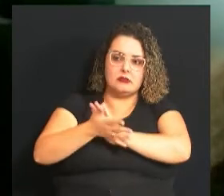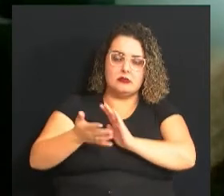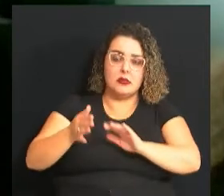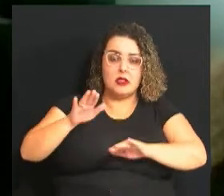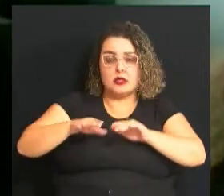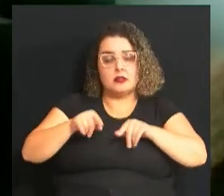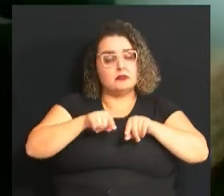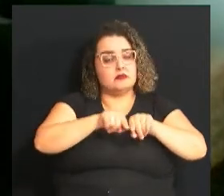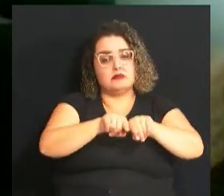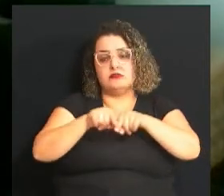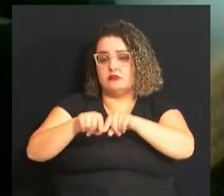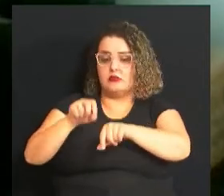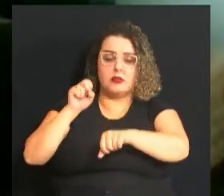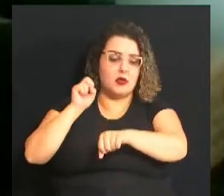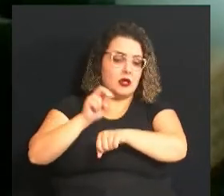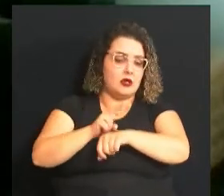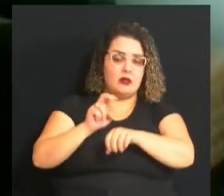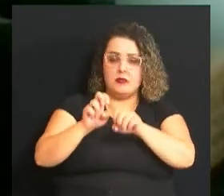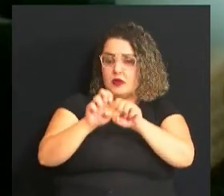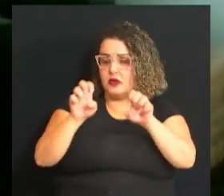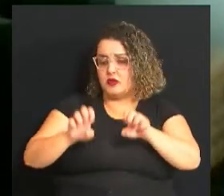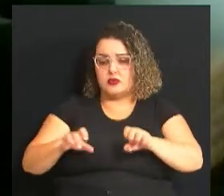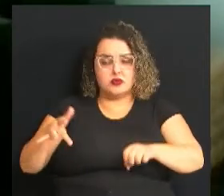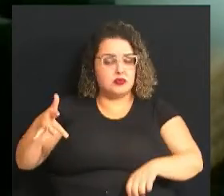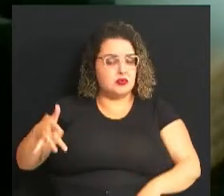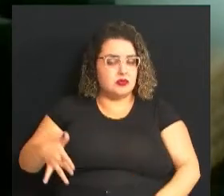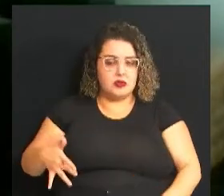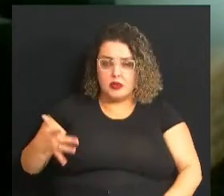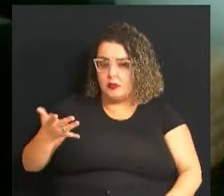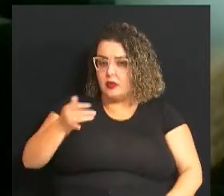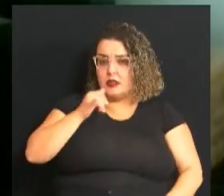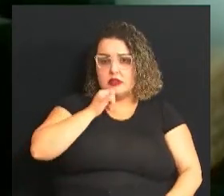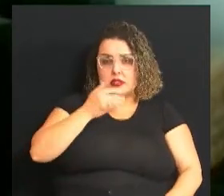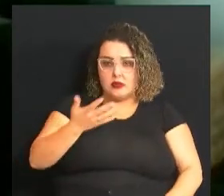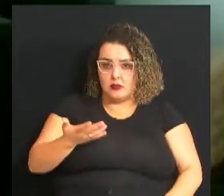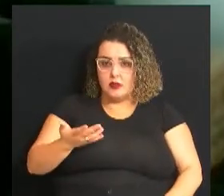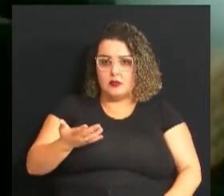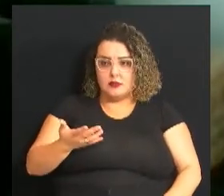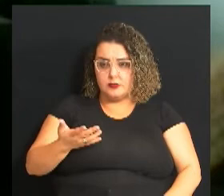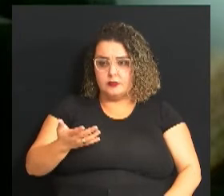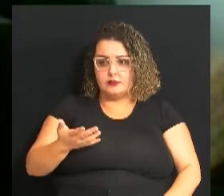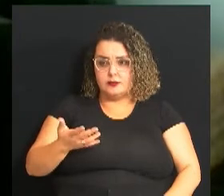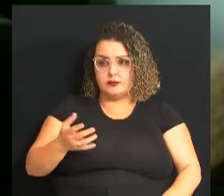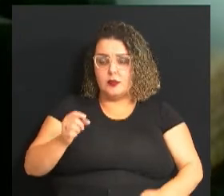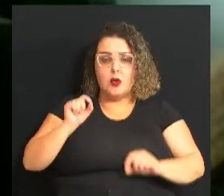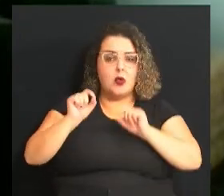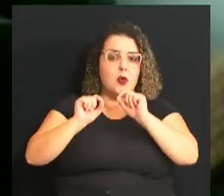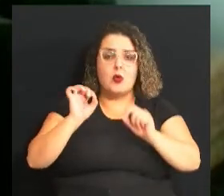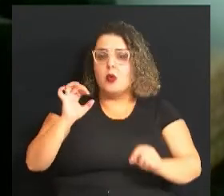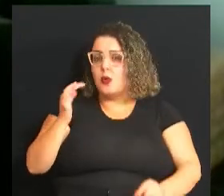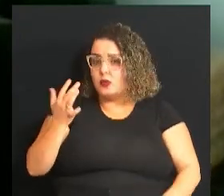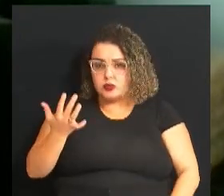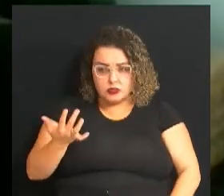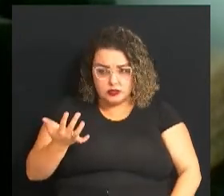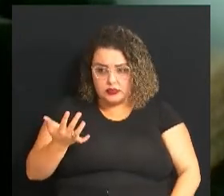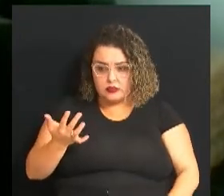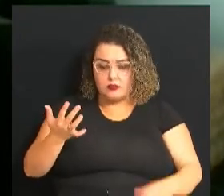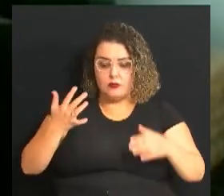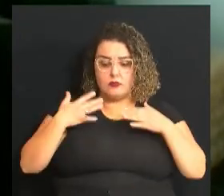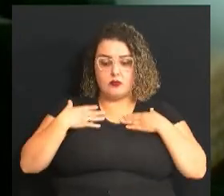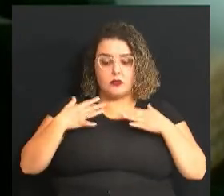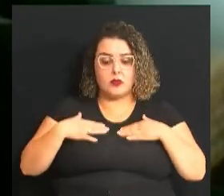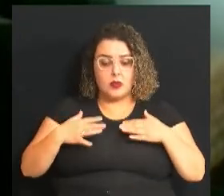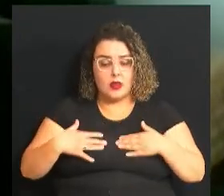do vírus com estruturas do fígado, por exemplo. Tá? Então, o que acontece? O corpo começa